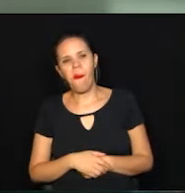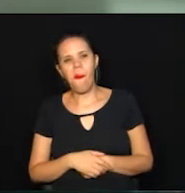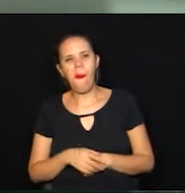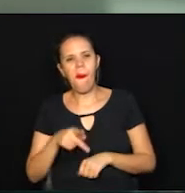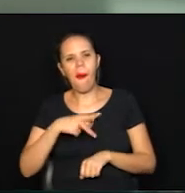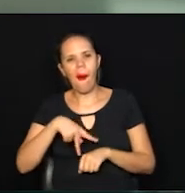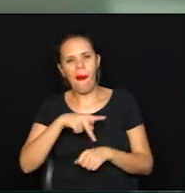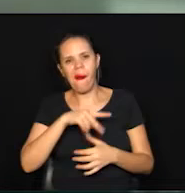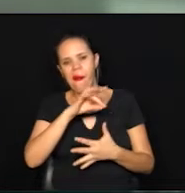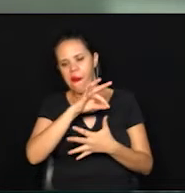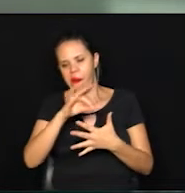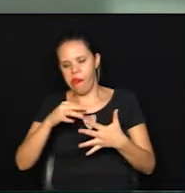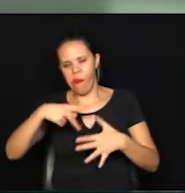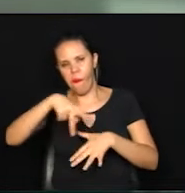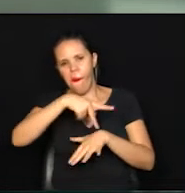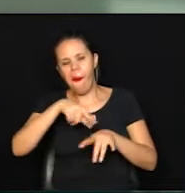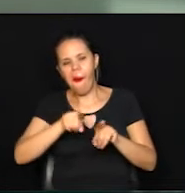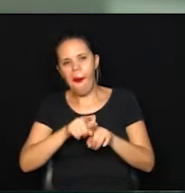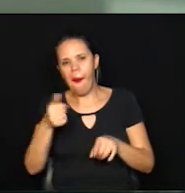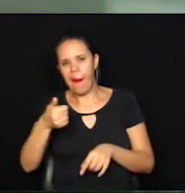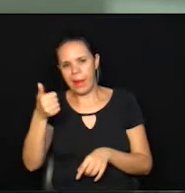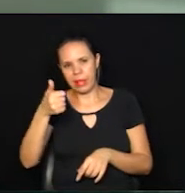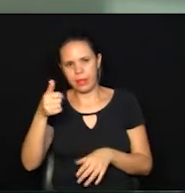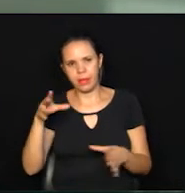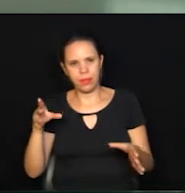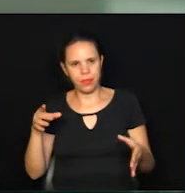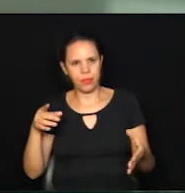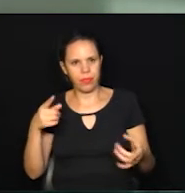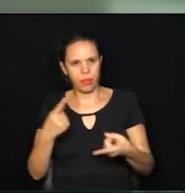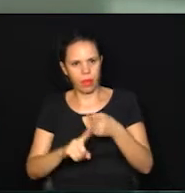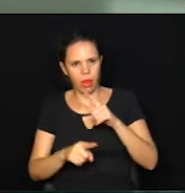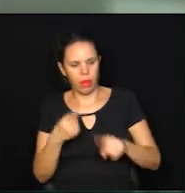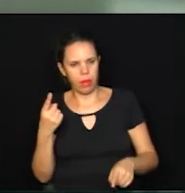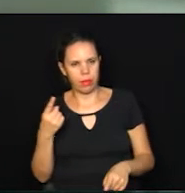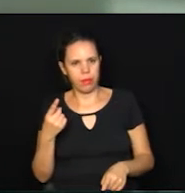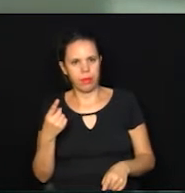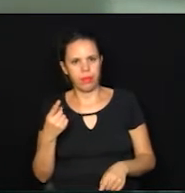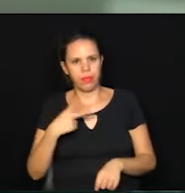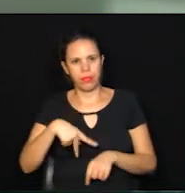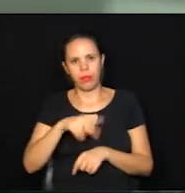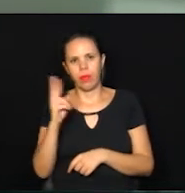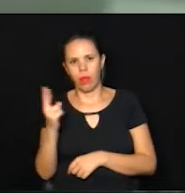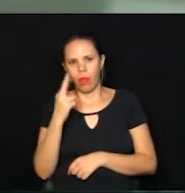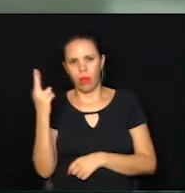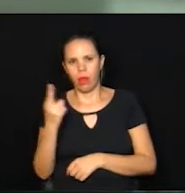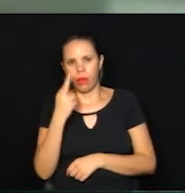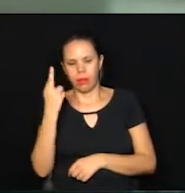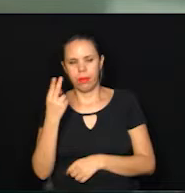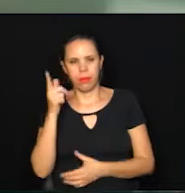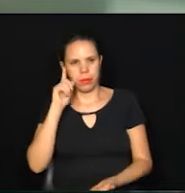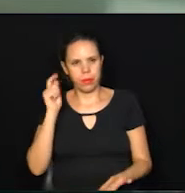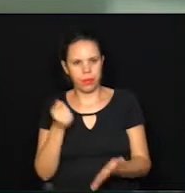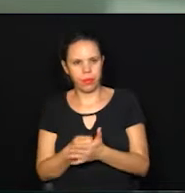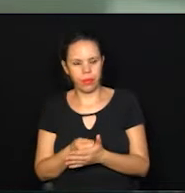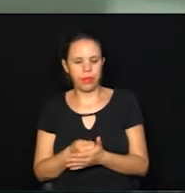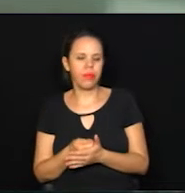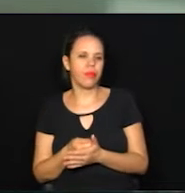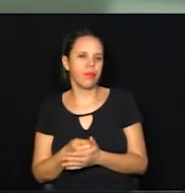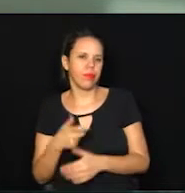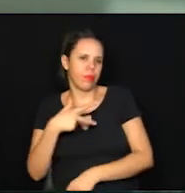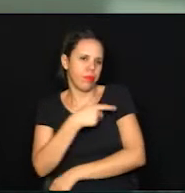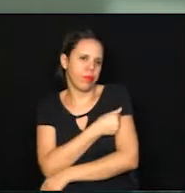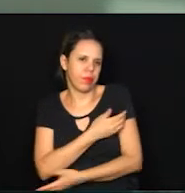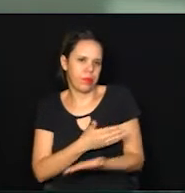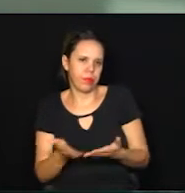do Mercosul o que primeiro fechou um acordo com a Rússia para garantir a vacina da Sputnik, iniciou